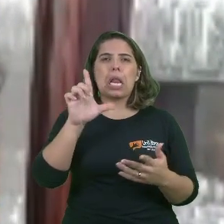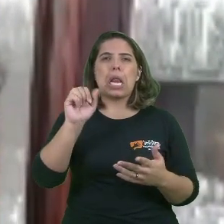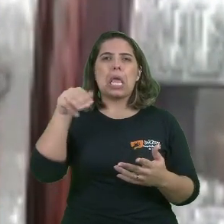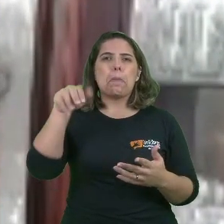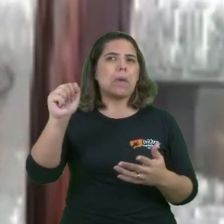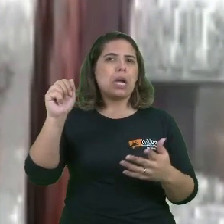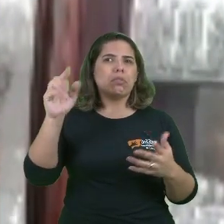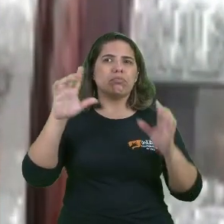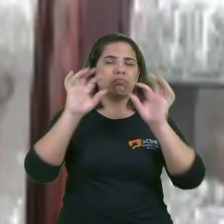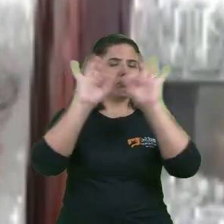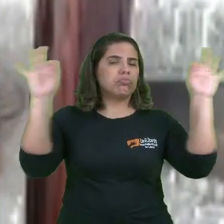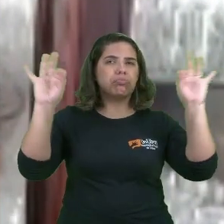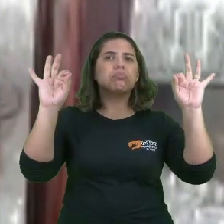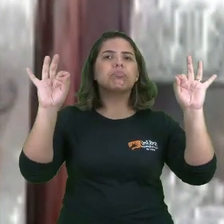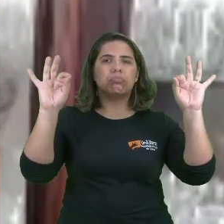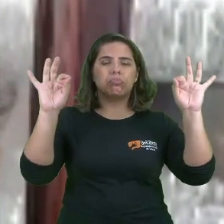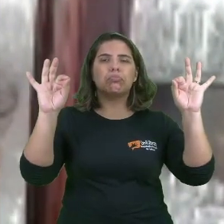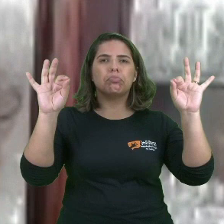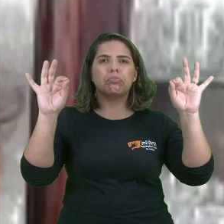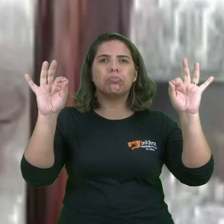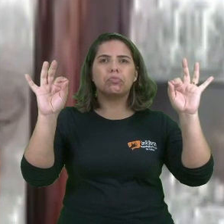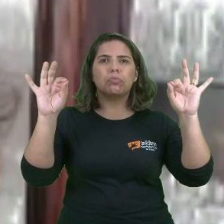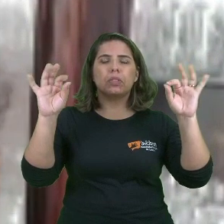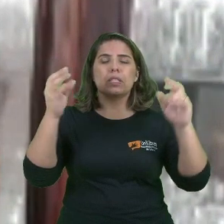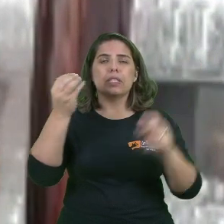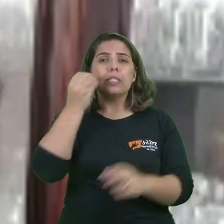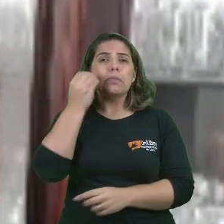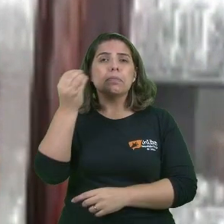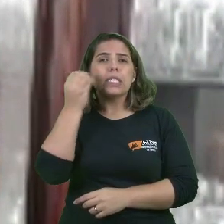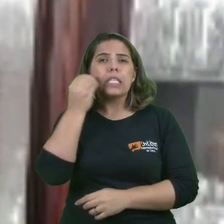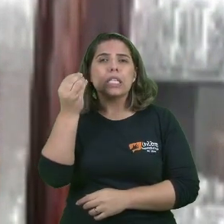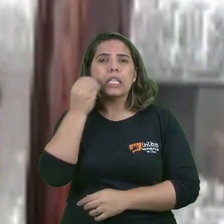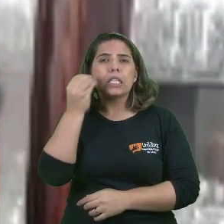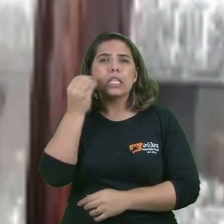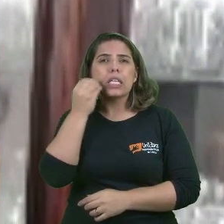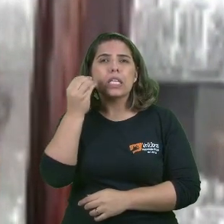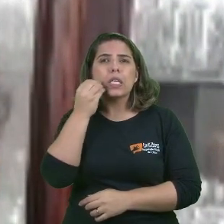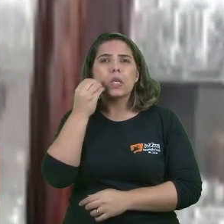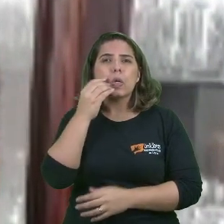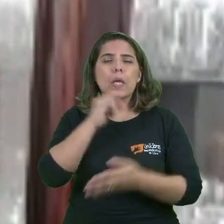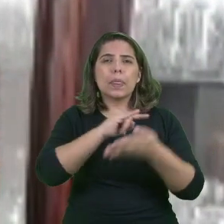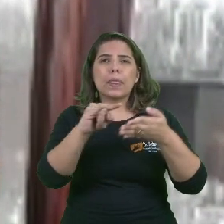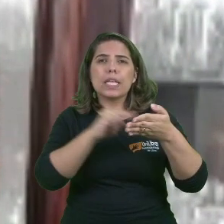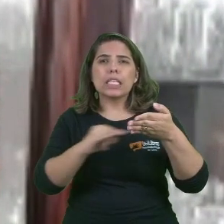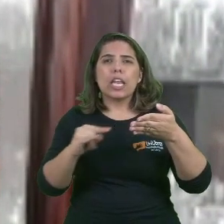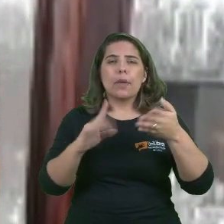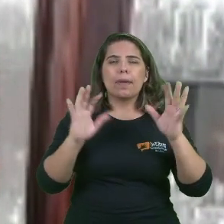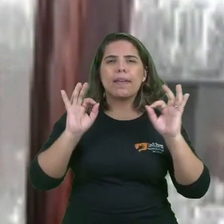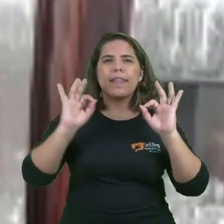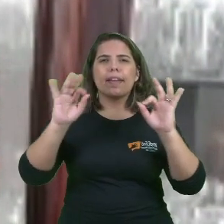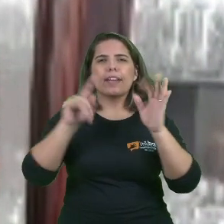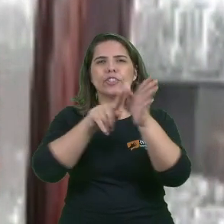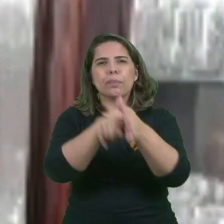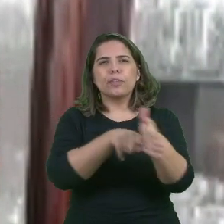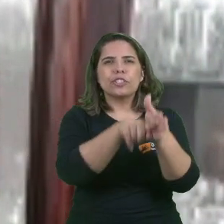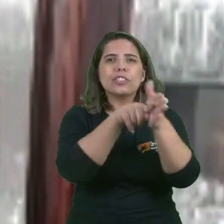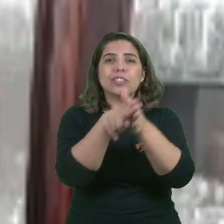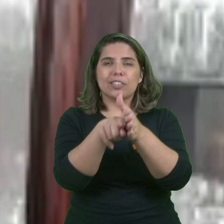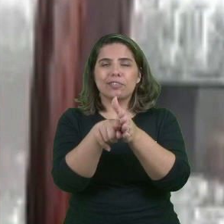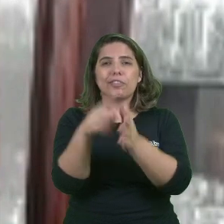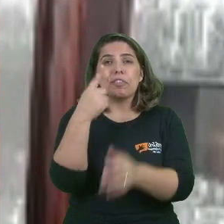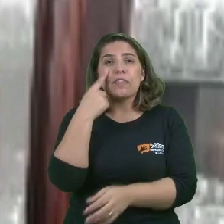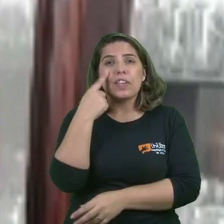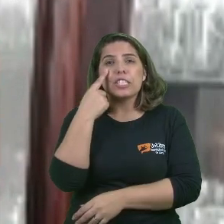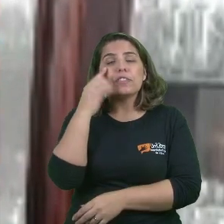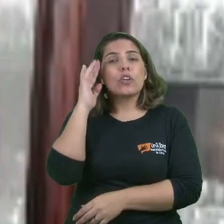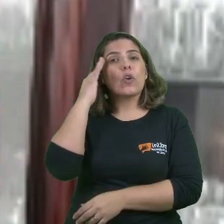piscina design experimental é o aí mais elegante da peste veja